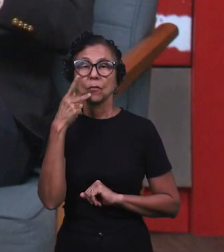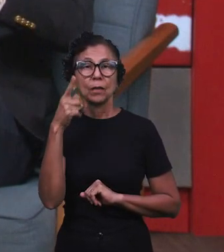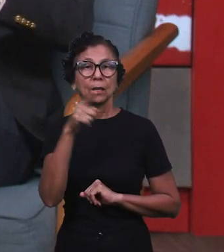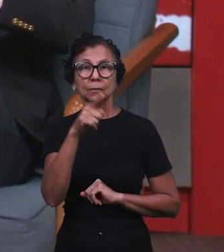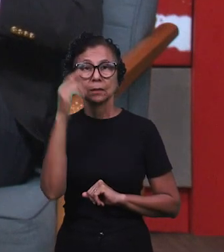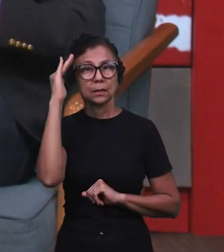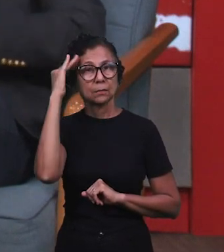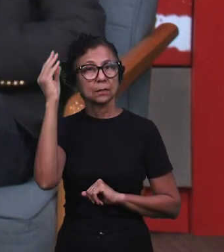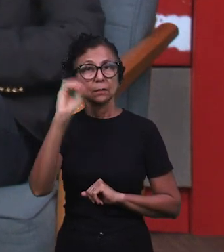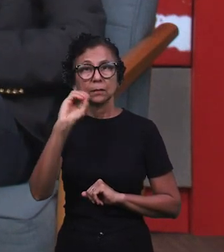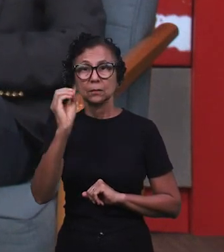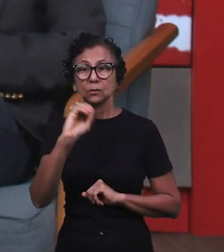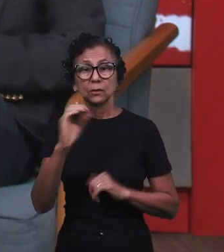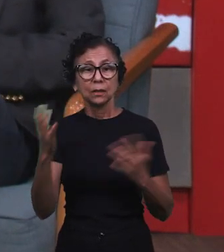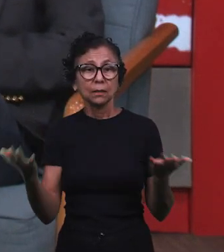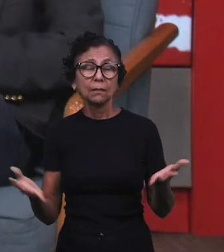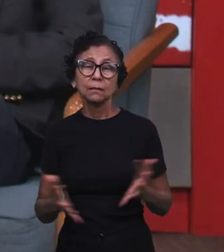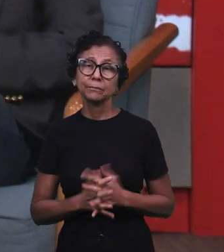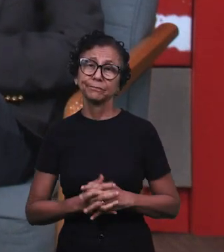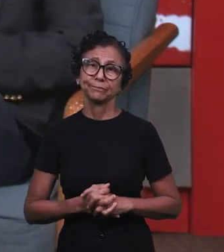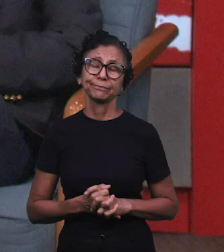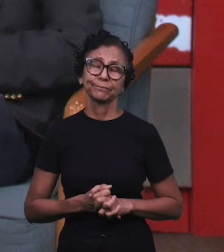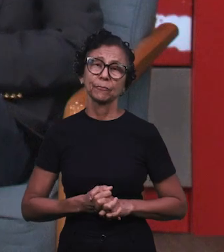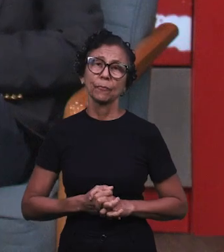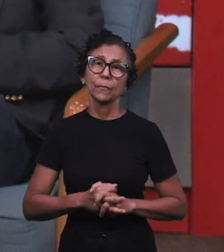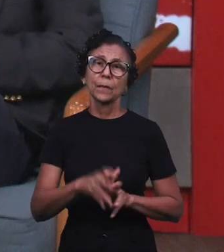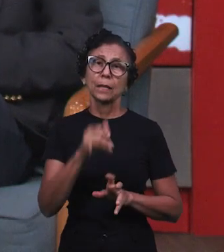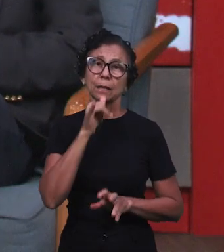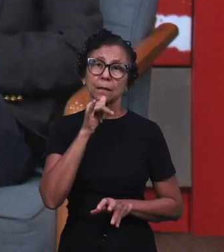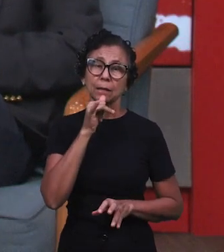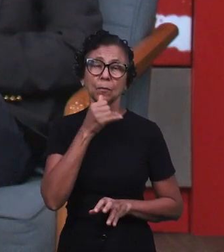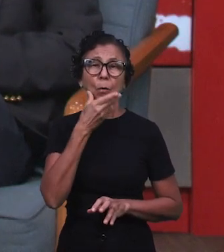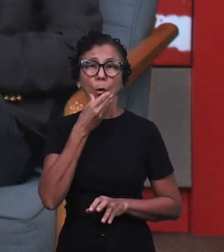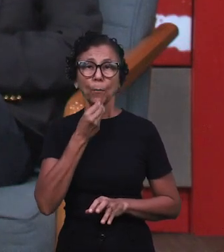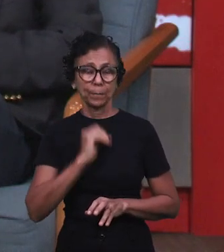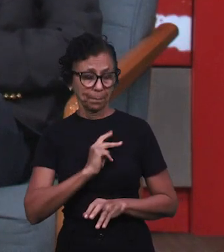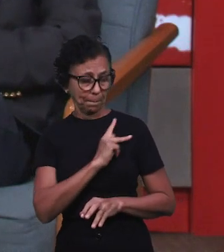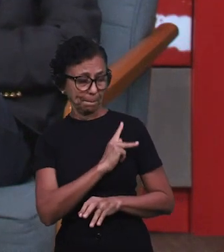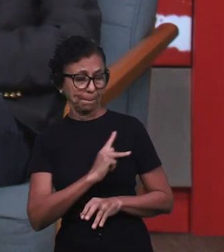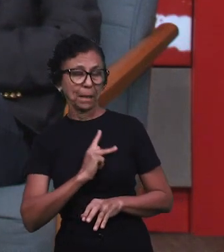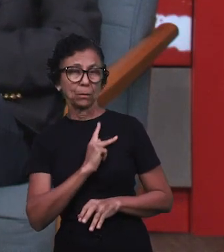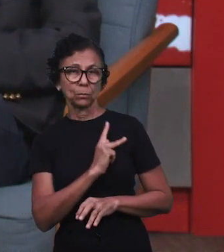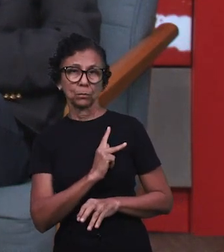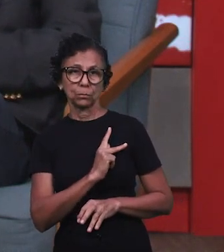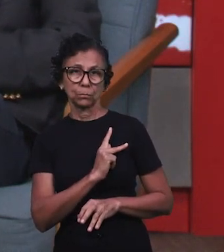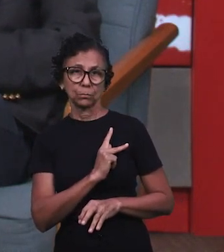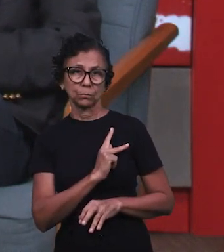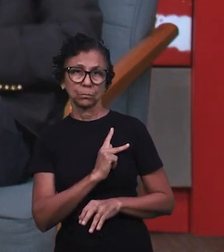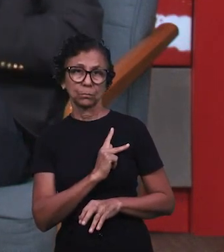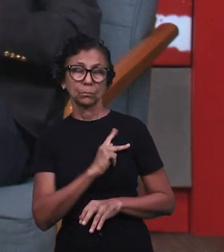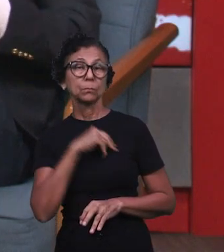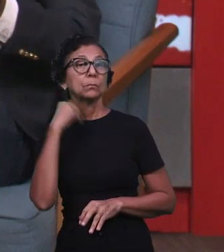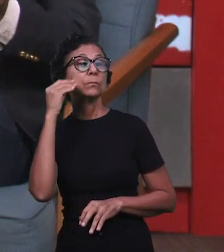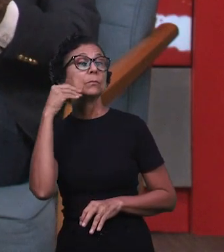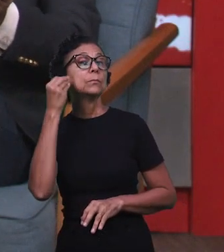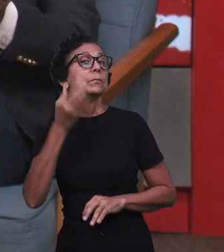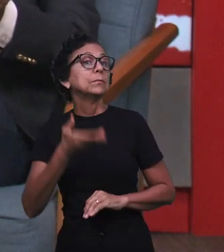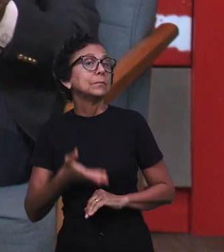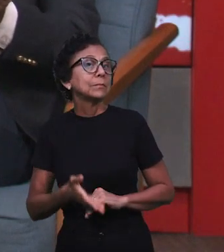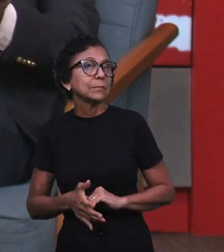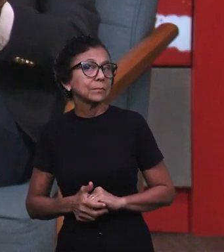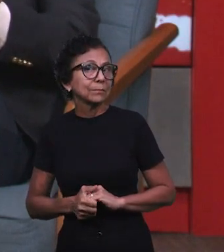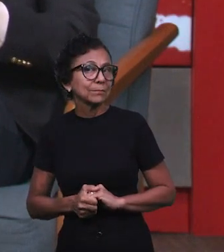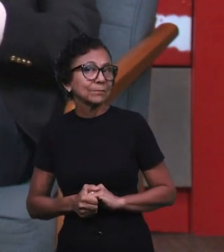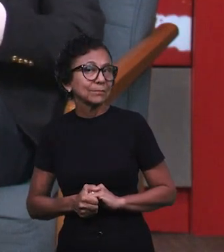Vamos pegar um exemplo claro disso. Paulo. Qual foi a experiência de Paulo? Inclusive,